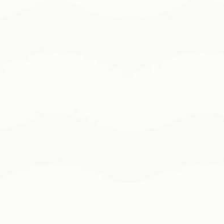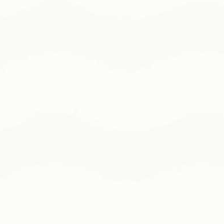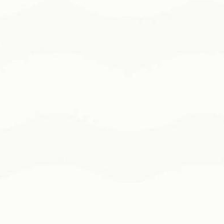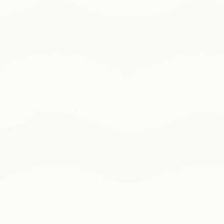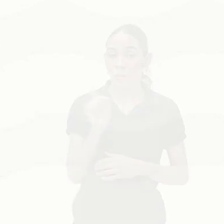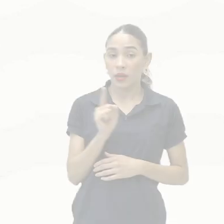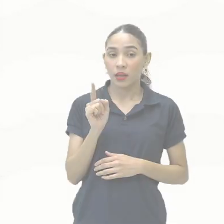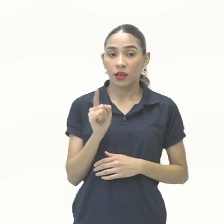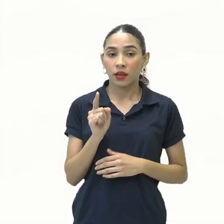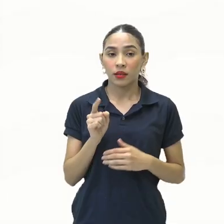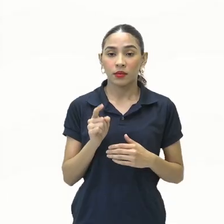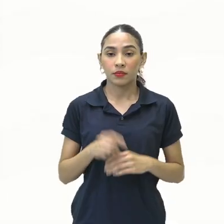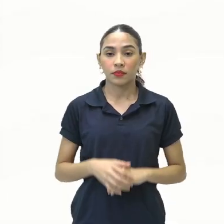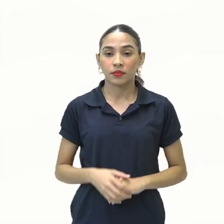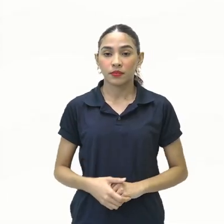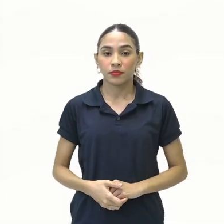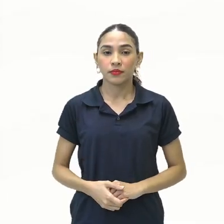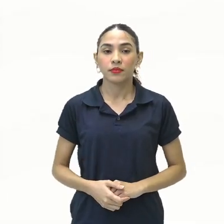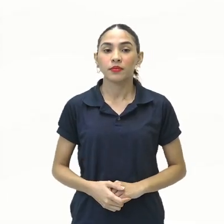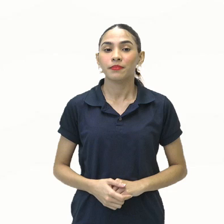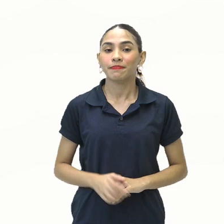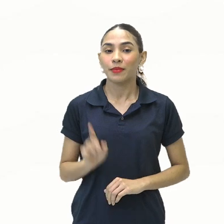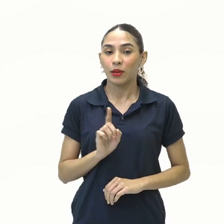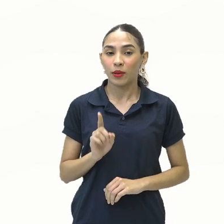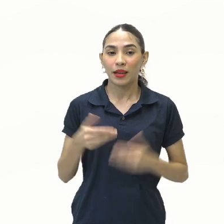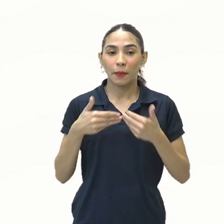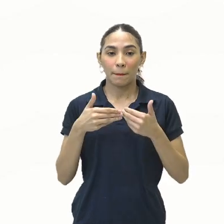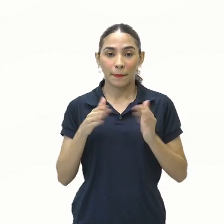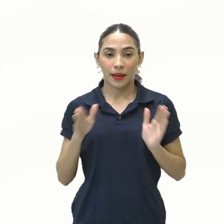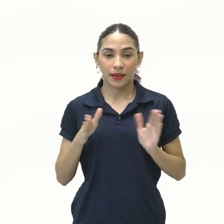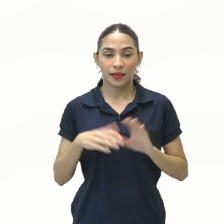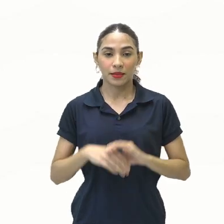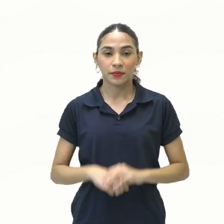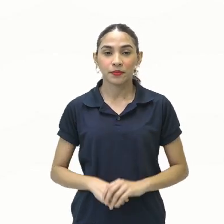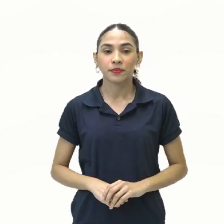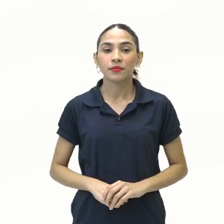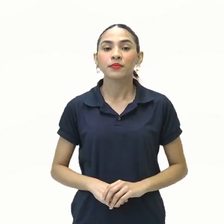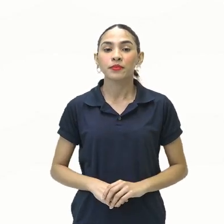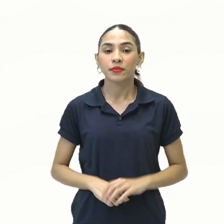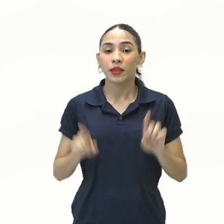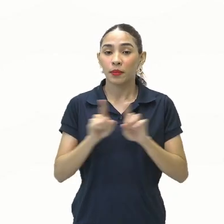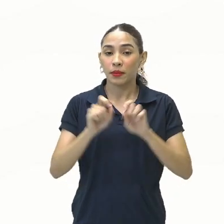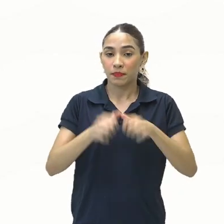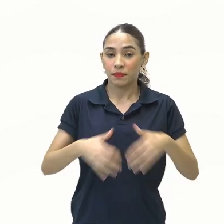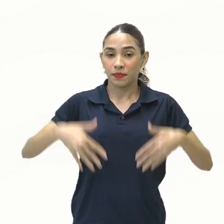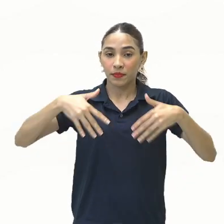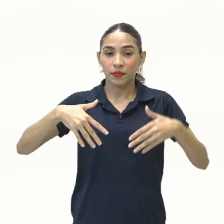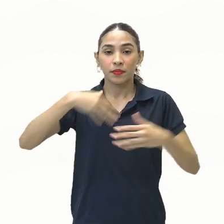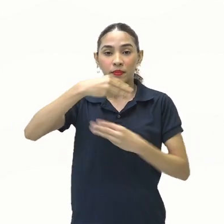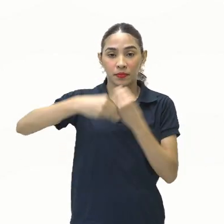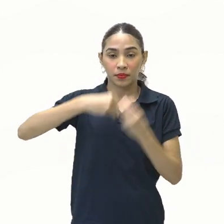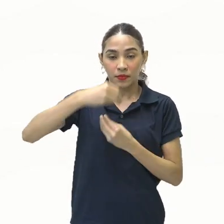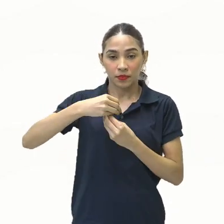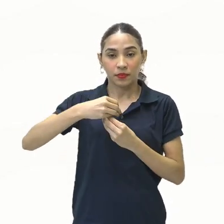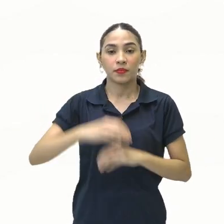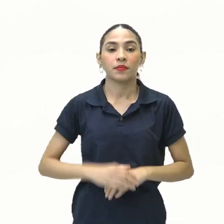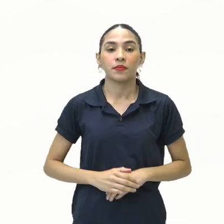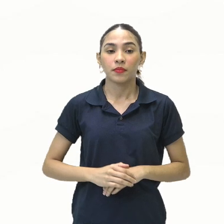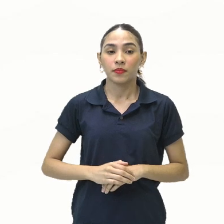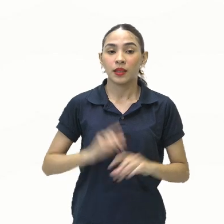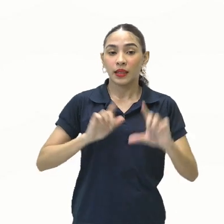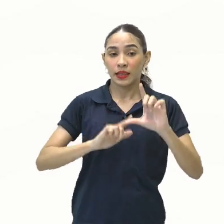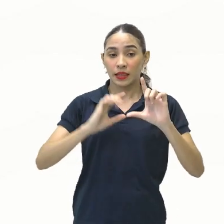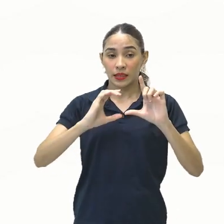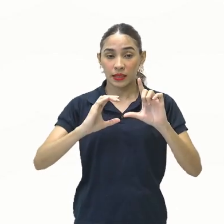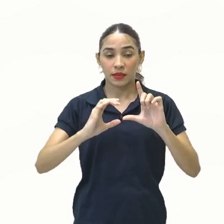cadeia aberta ou acíclica. Continuando, ramificada, insaturada ou heterogênea. Letra C. Então,